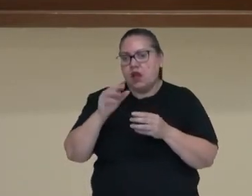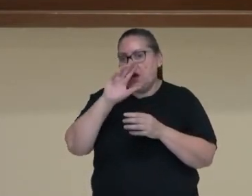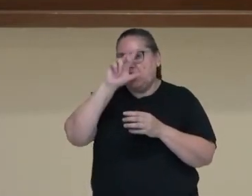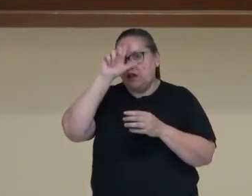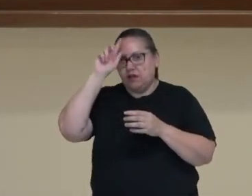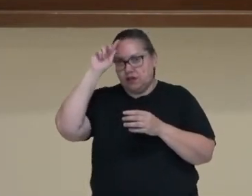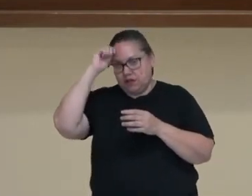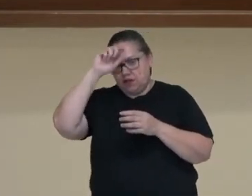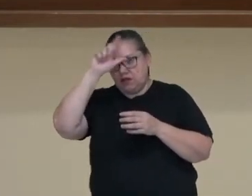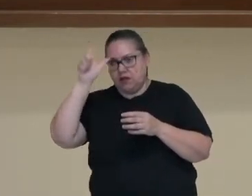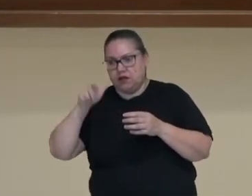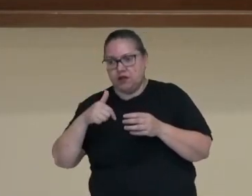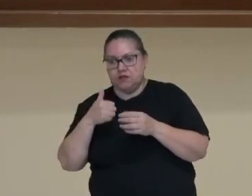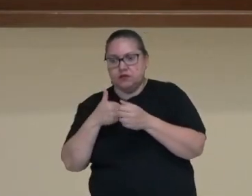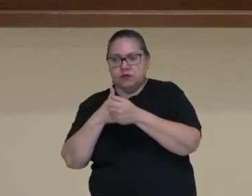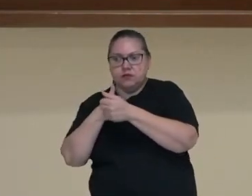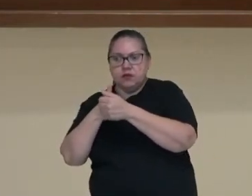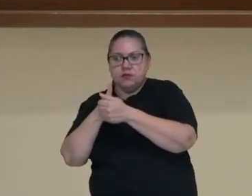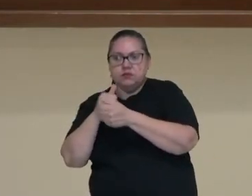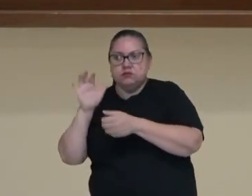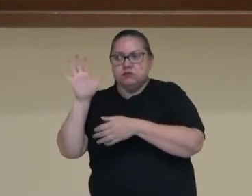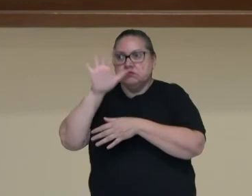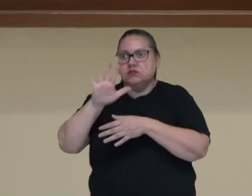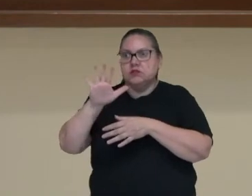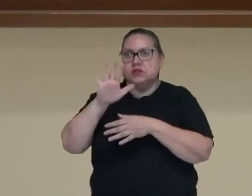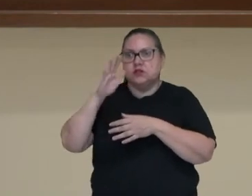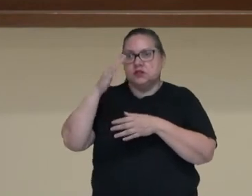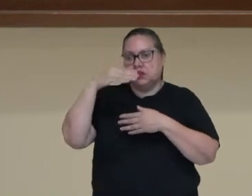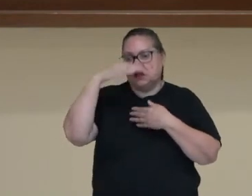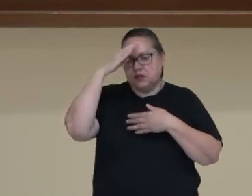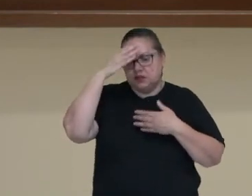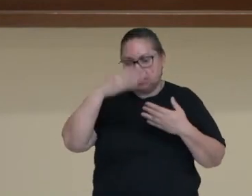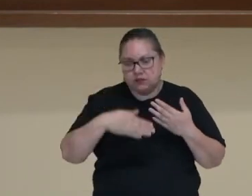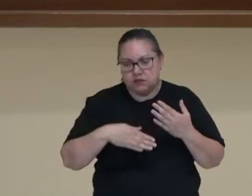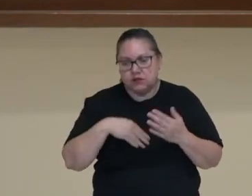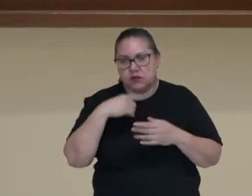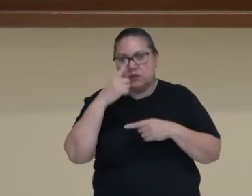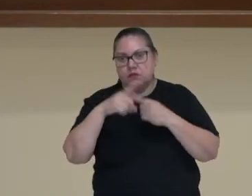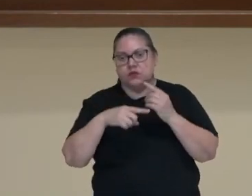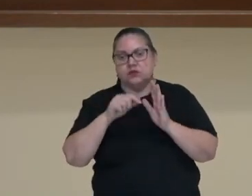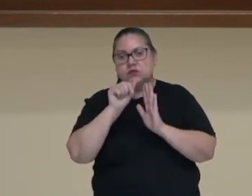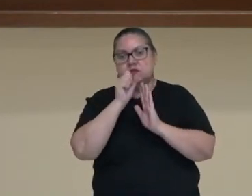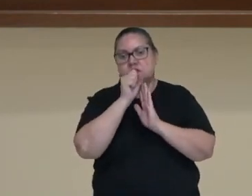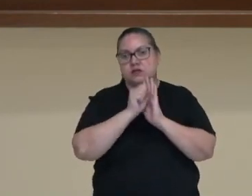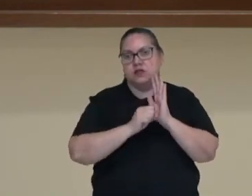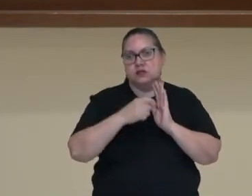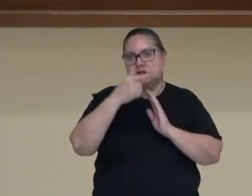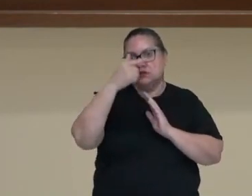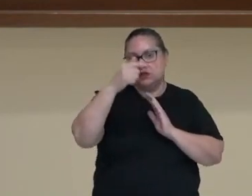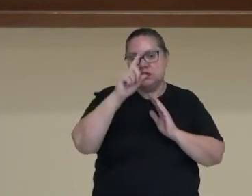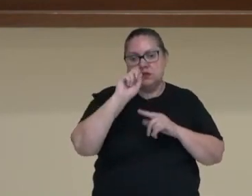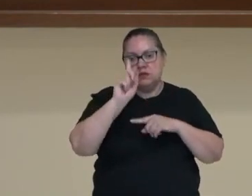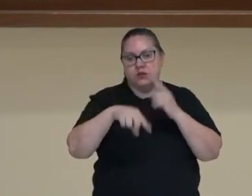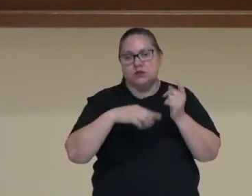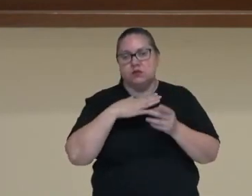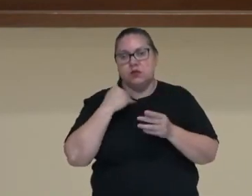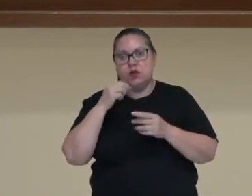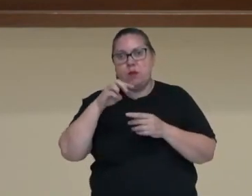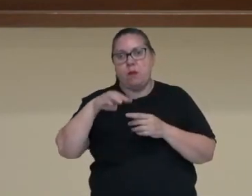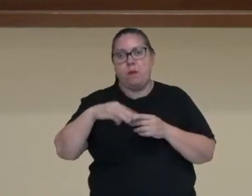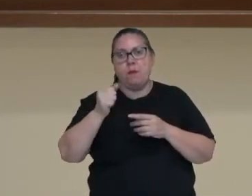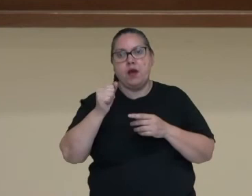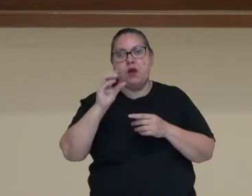não é mesmo? Da região atual da Arábia Saudita, que logo após o século VII, logo após a morte de Maomé,